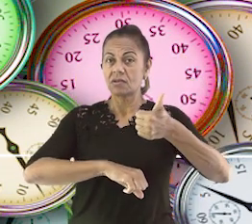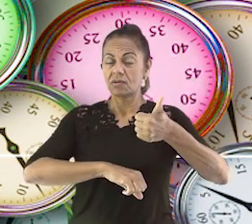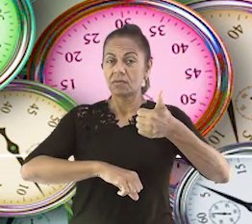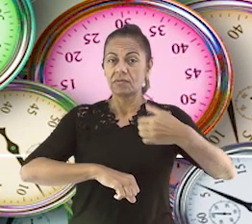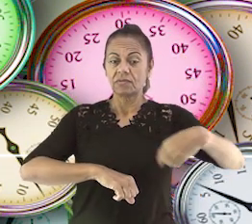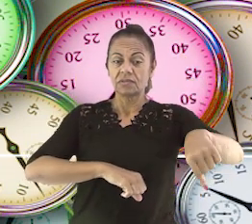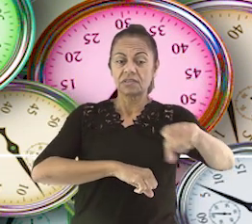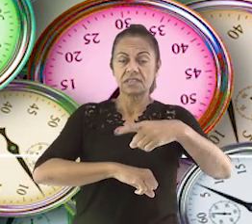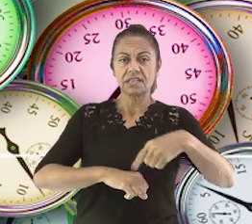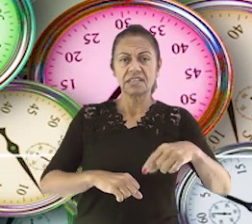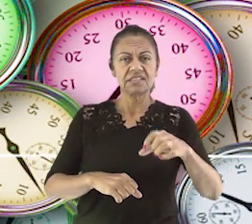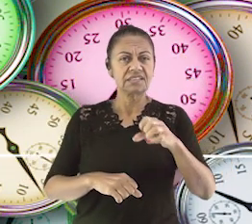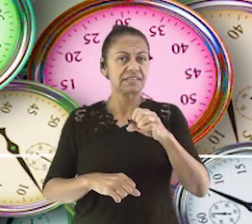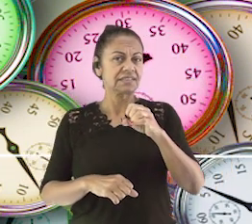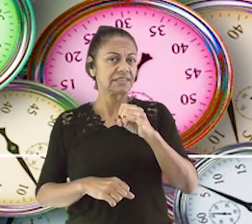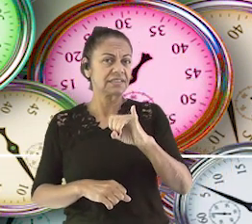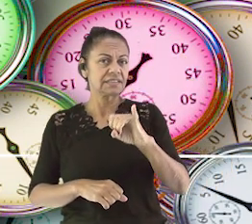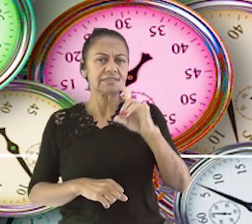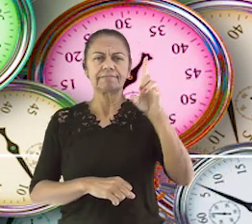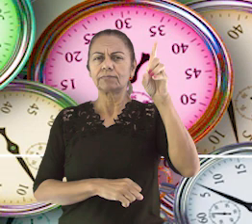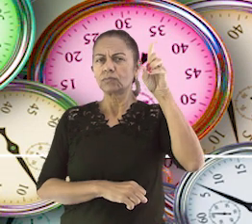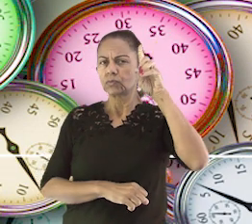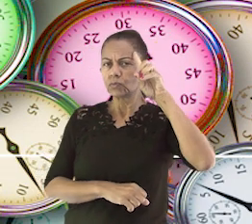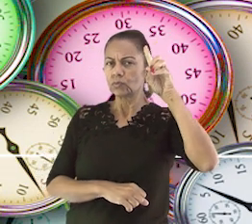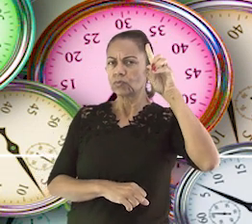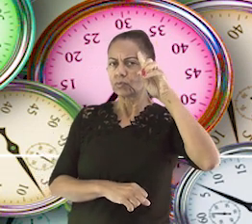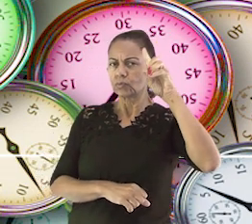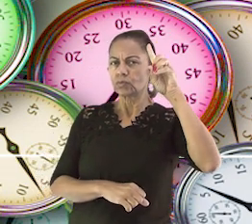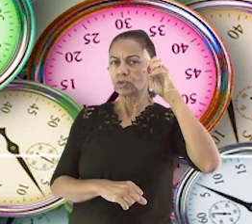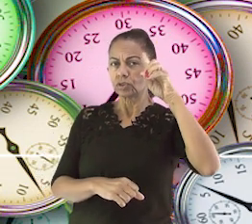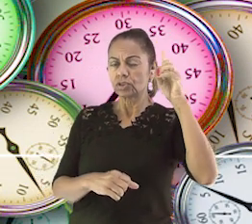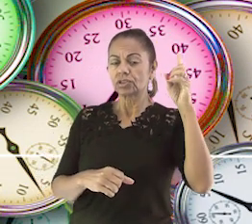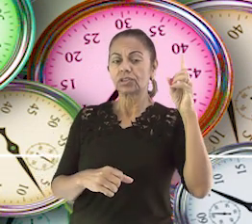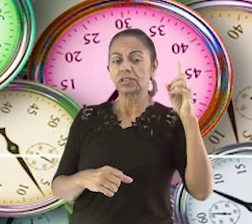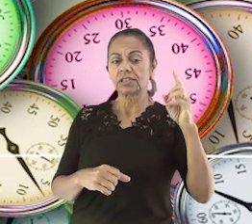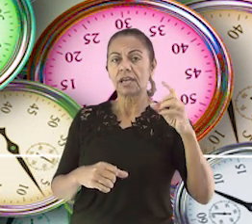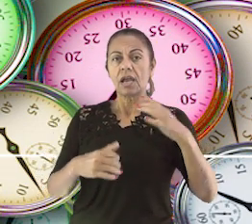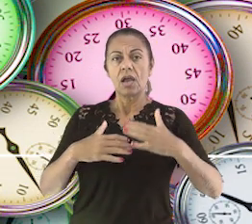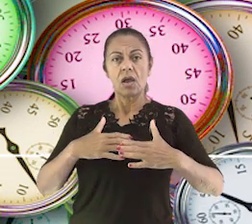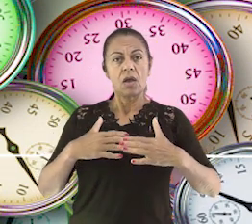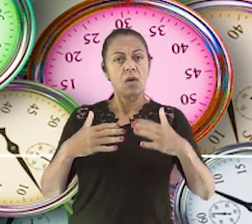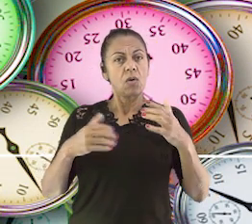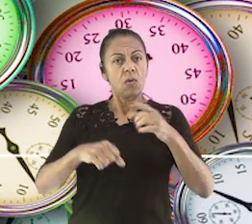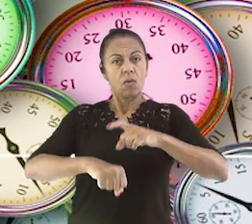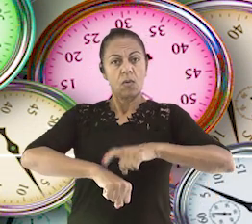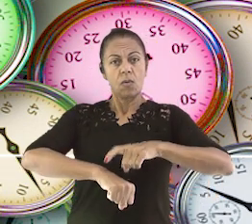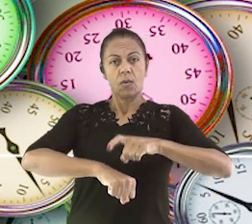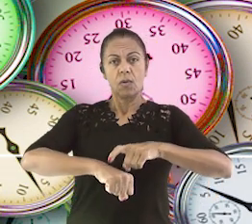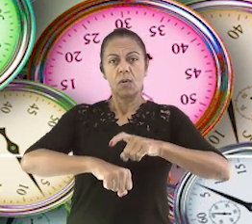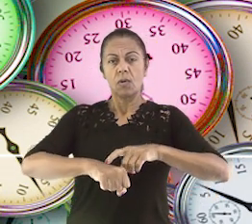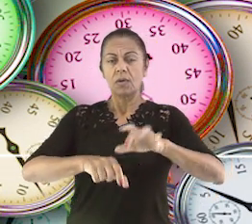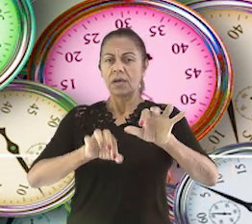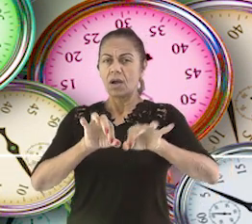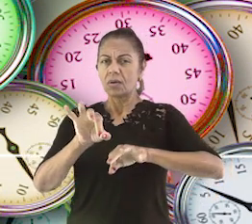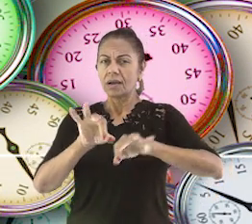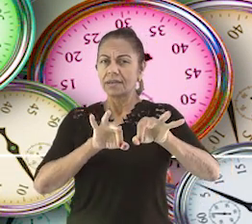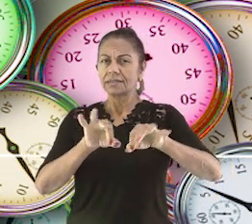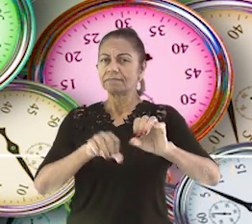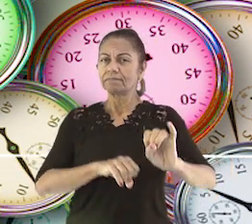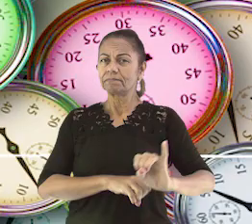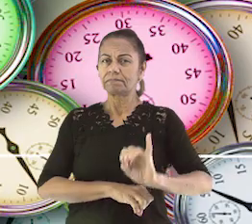para você. Ter uma rotina é importante, ou seja, organizar seus horários